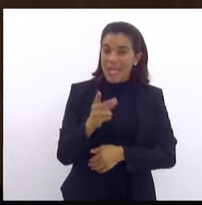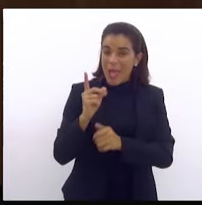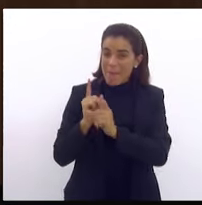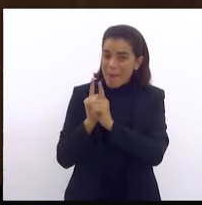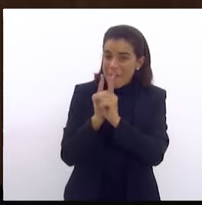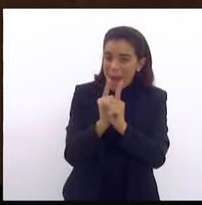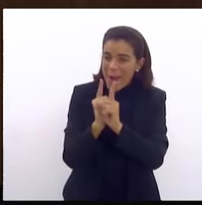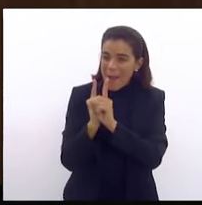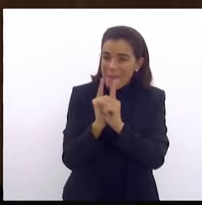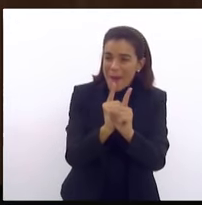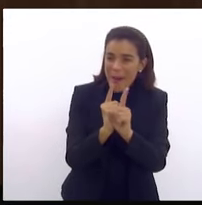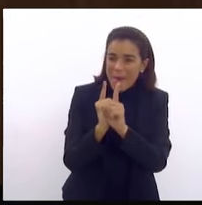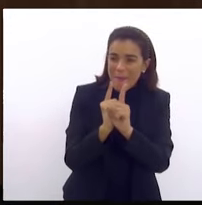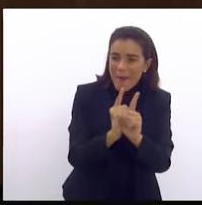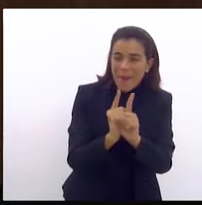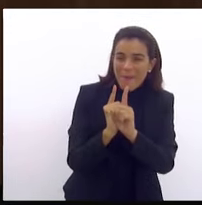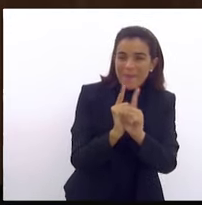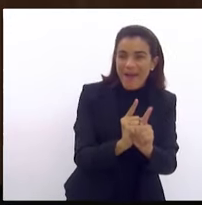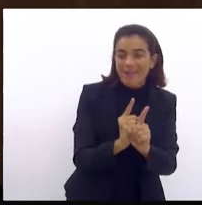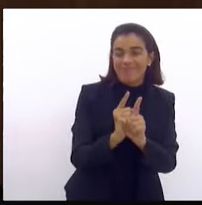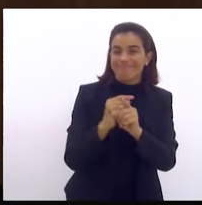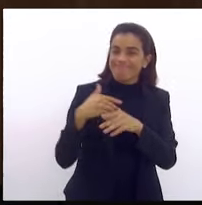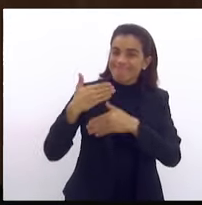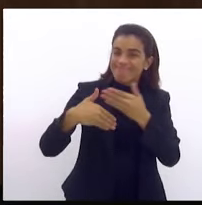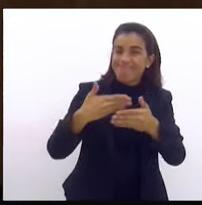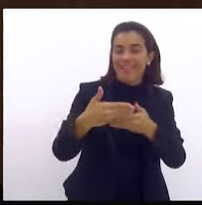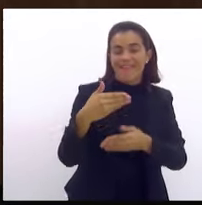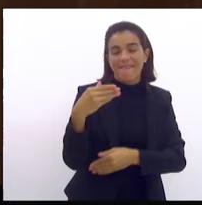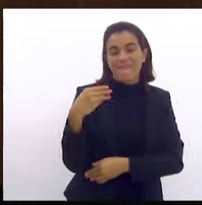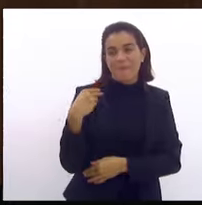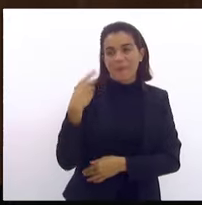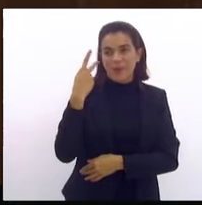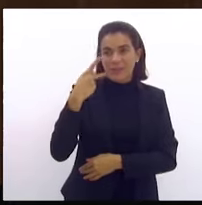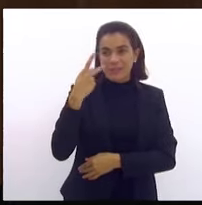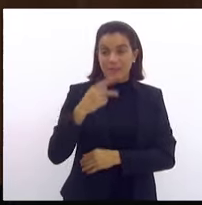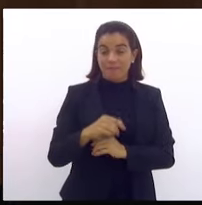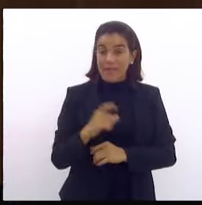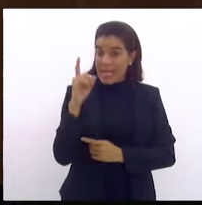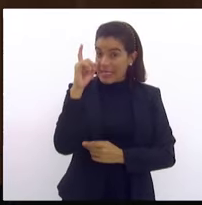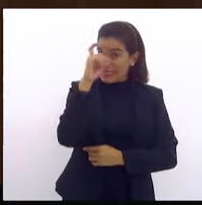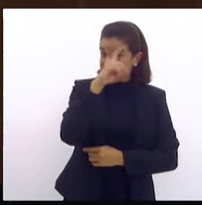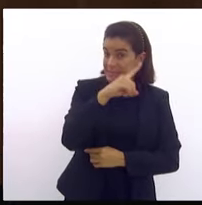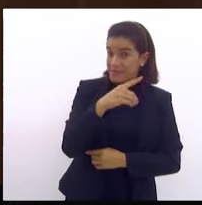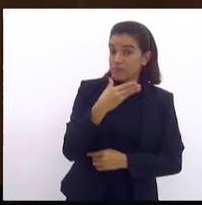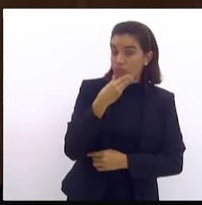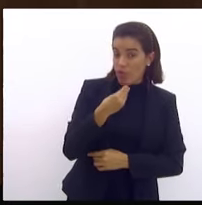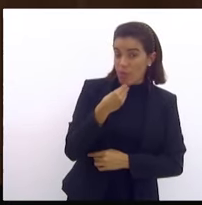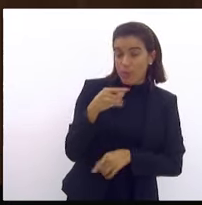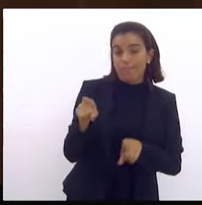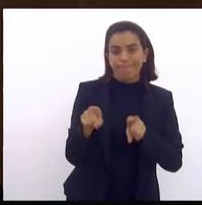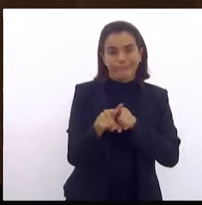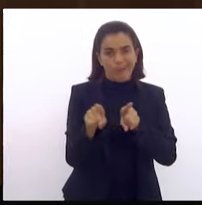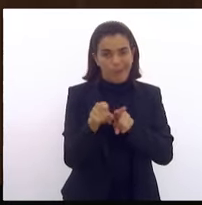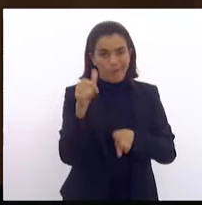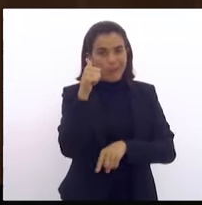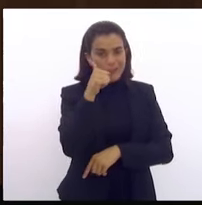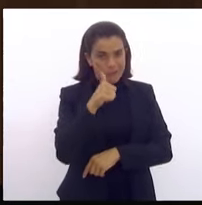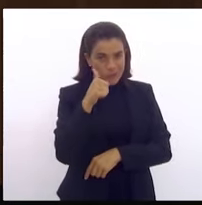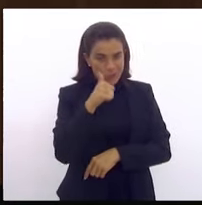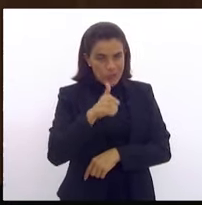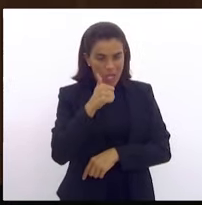acompanhou nessa caminhada política. É difícil para os homens, e também as mulheres